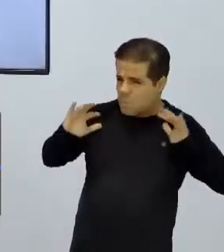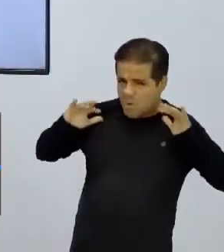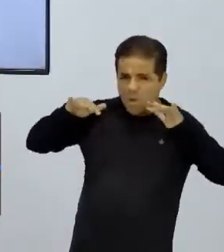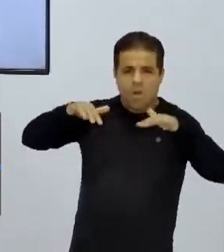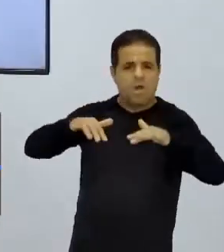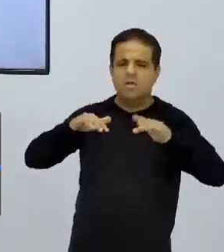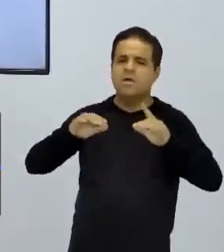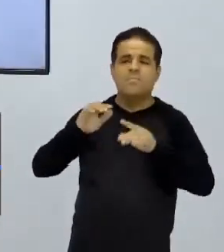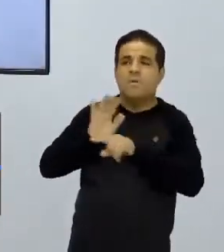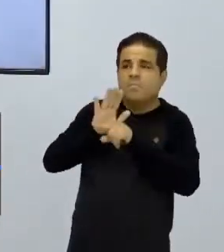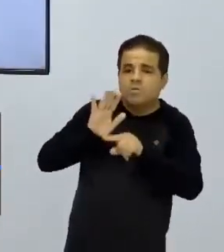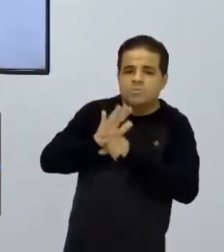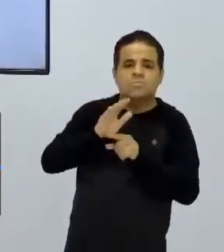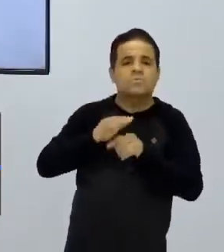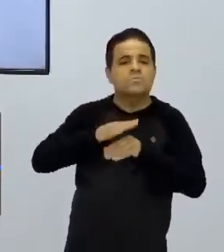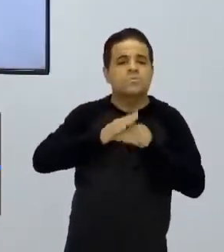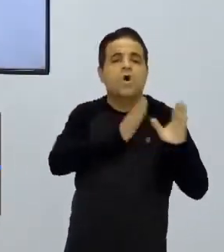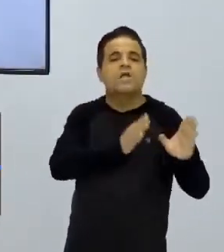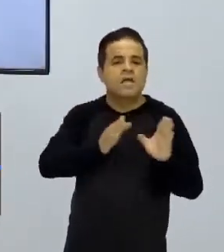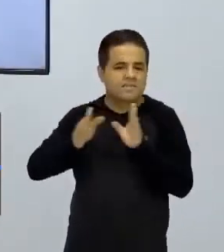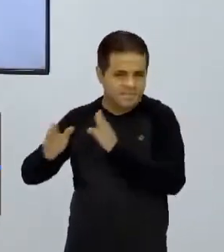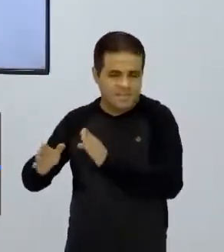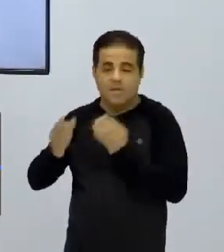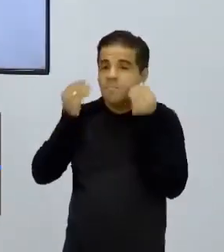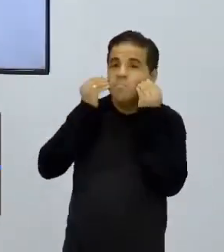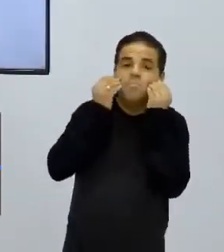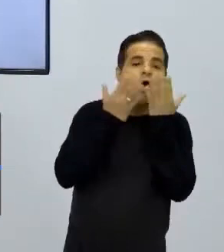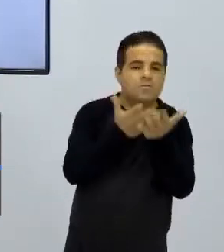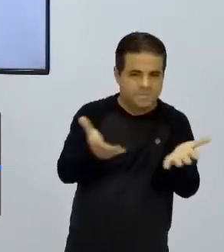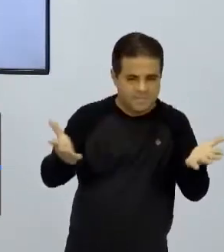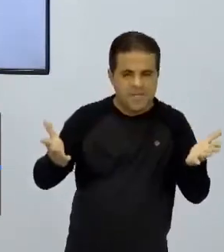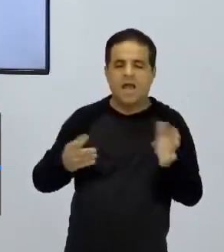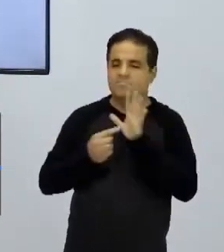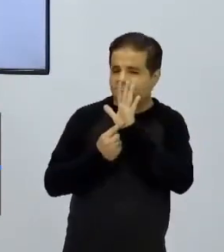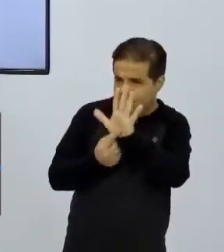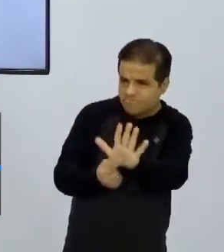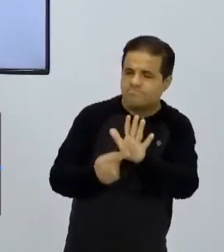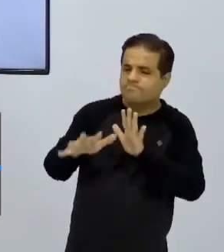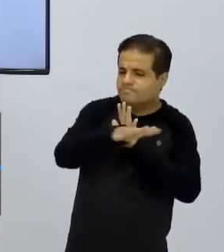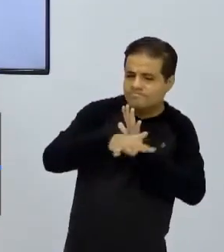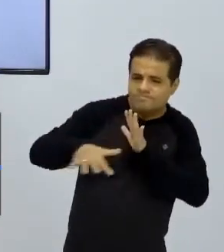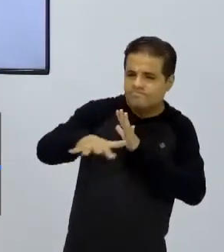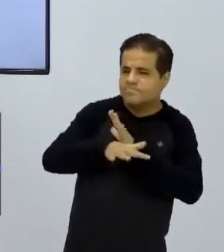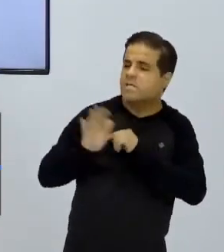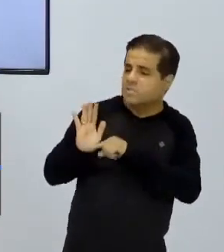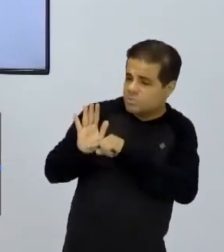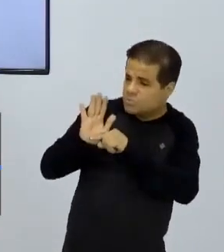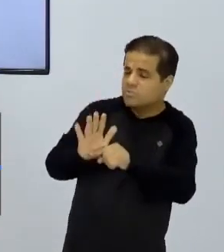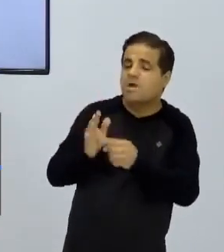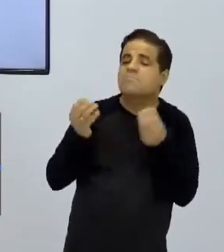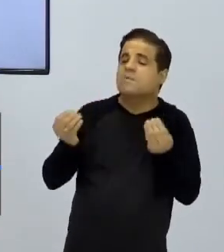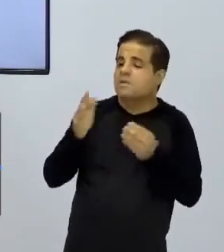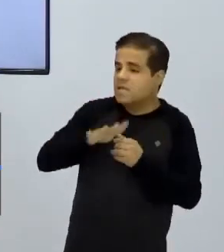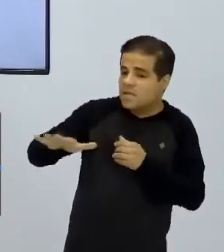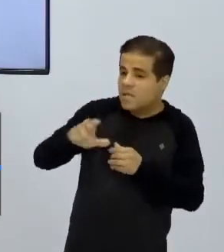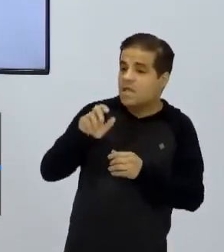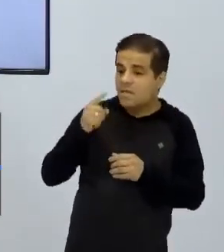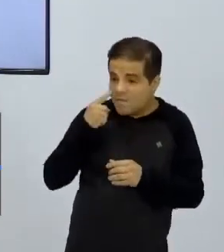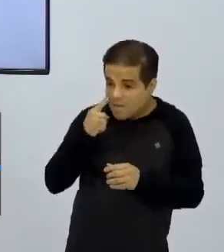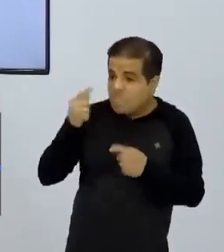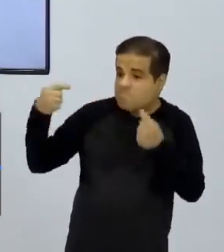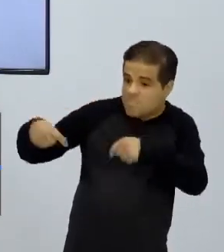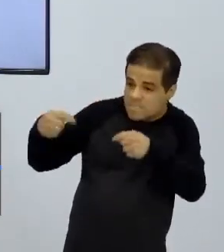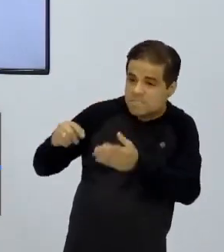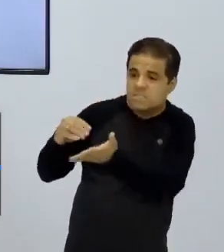mas tem que ter uma ajuda mais organizada e, logicamente, aparecer, né, essa ajuda para quem realmente